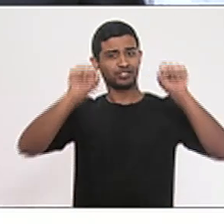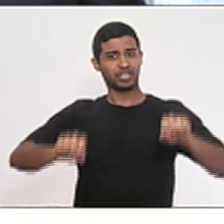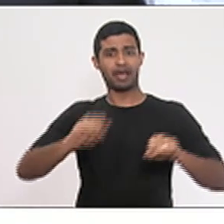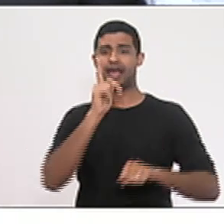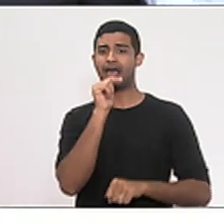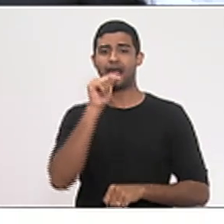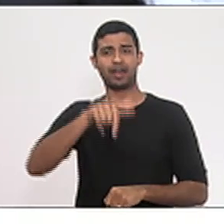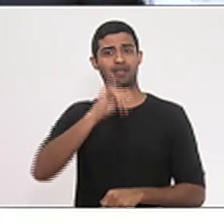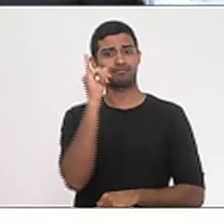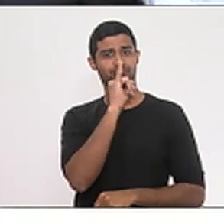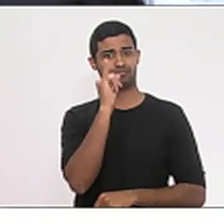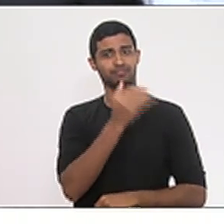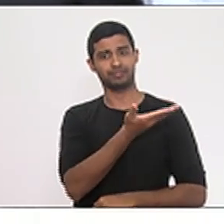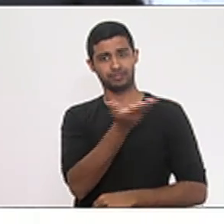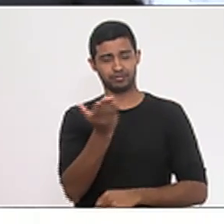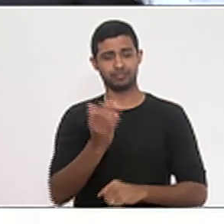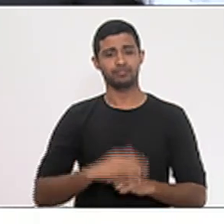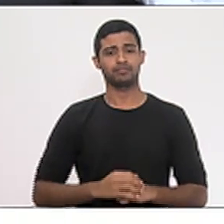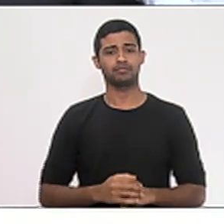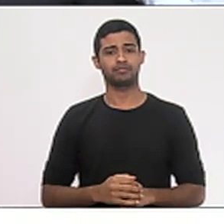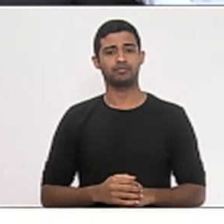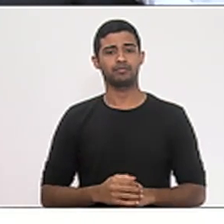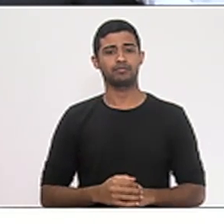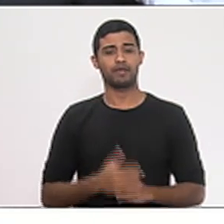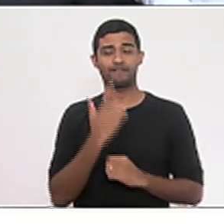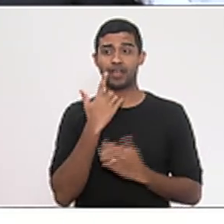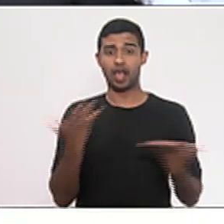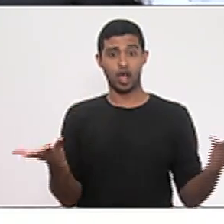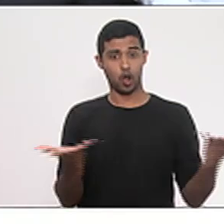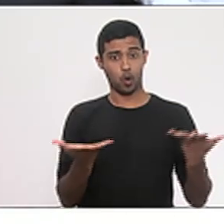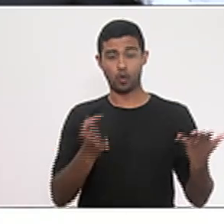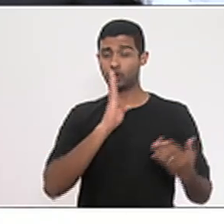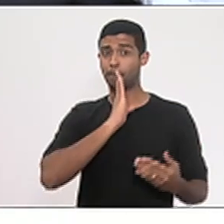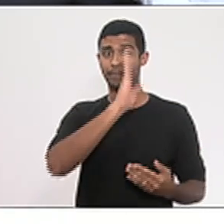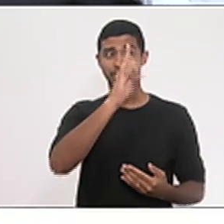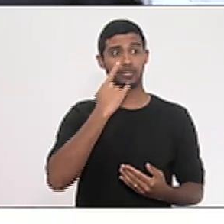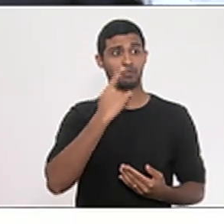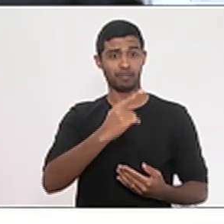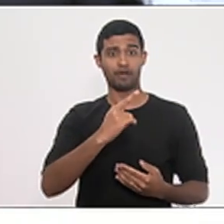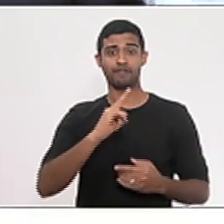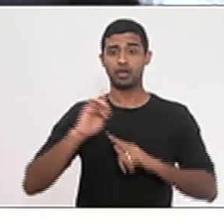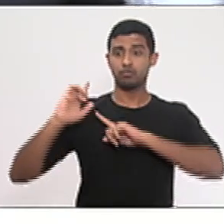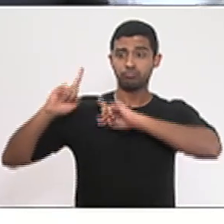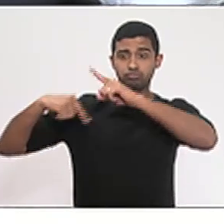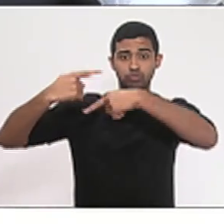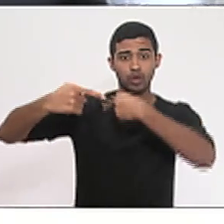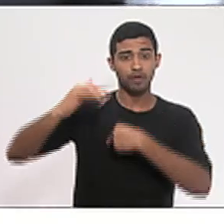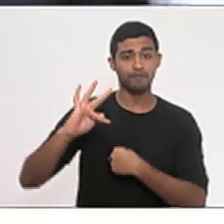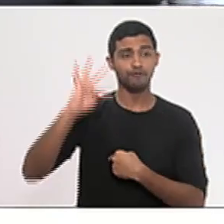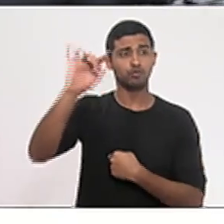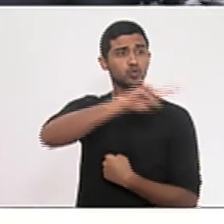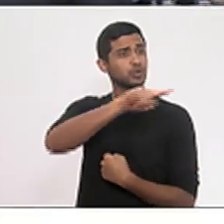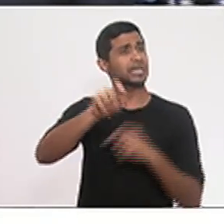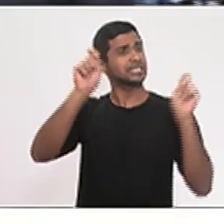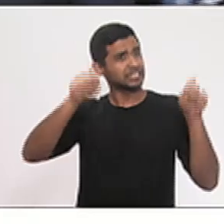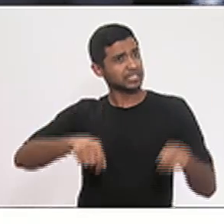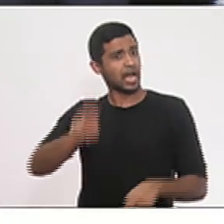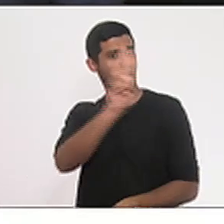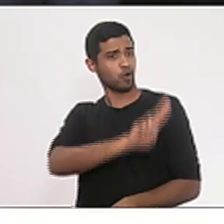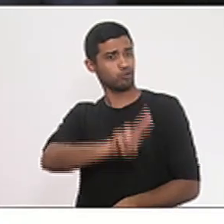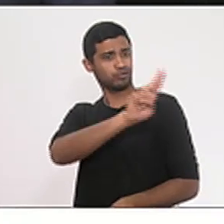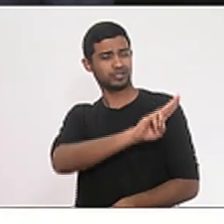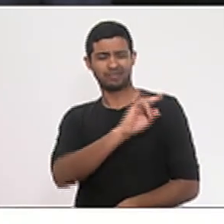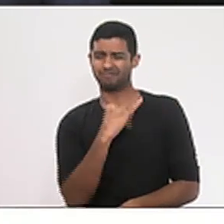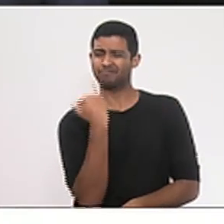fluminense, para que a atual e principalmente as futuras gerações possam usufruir desse